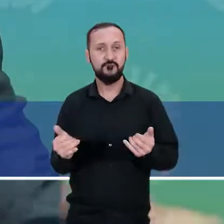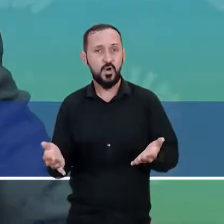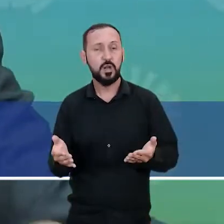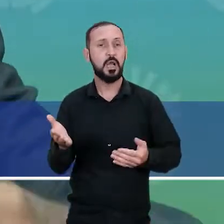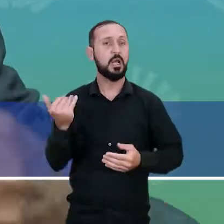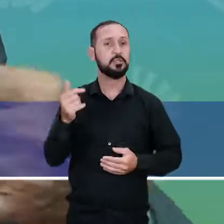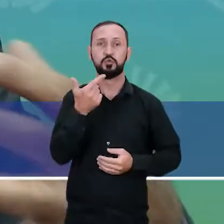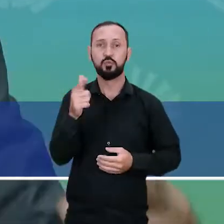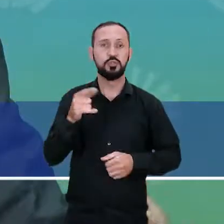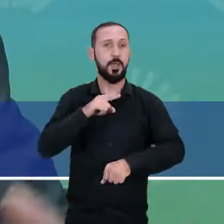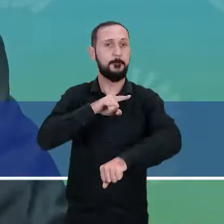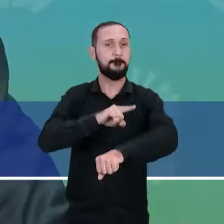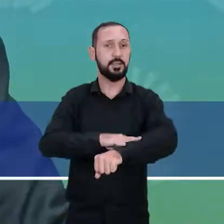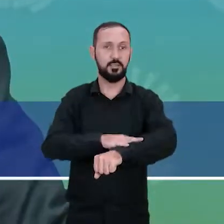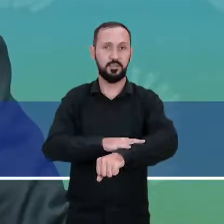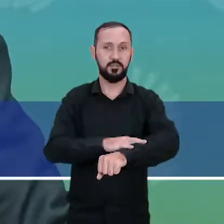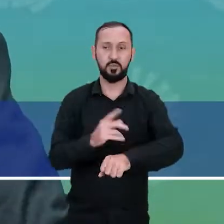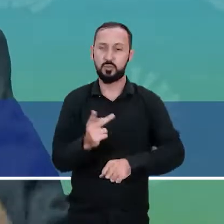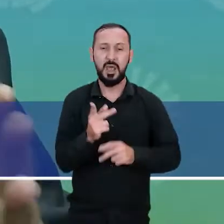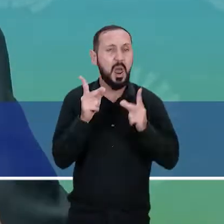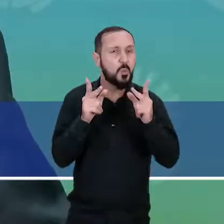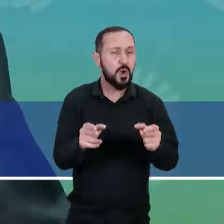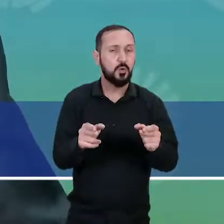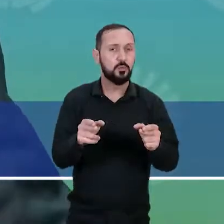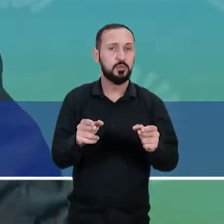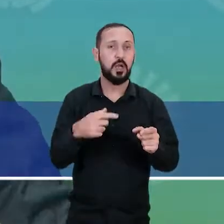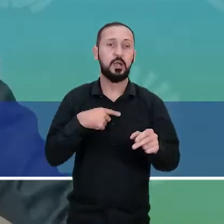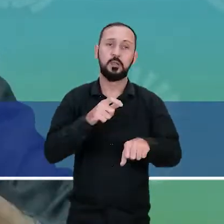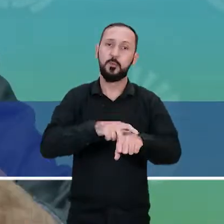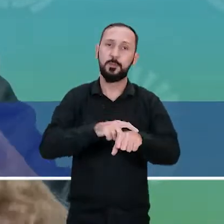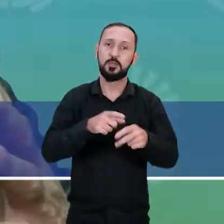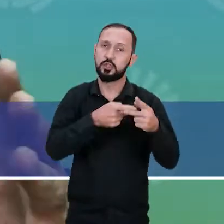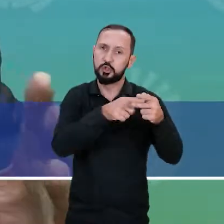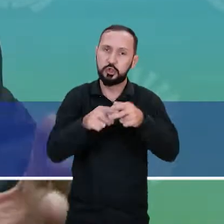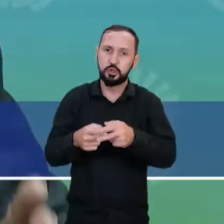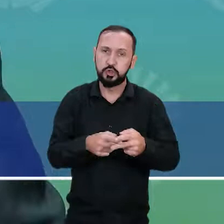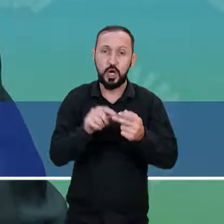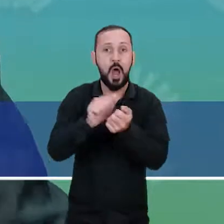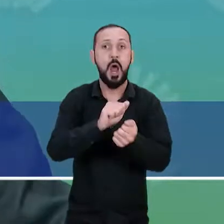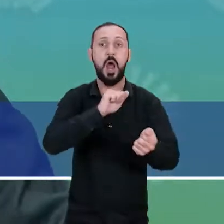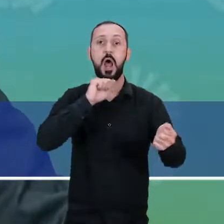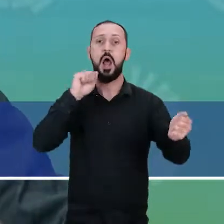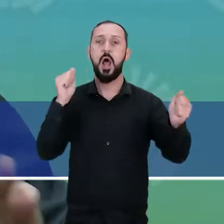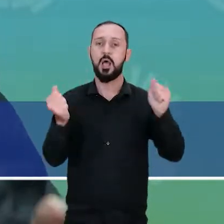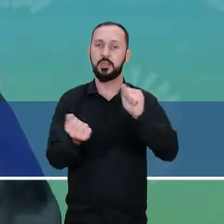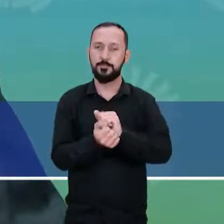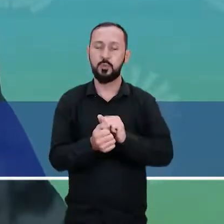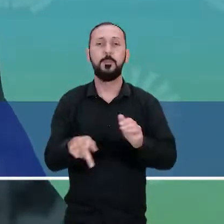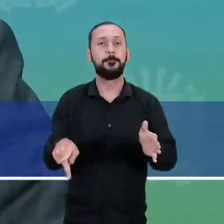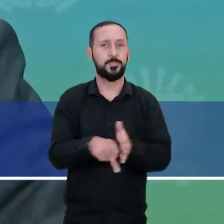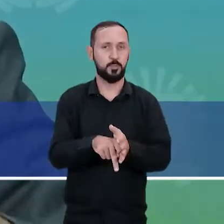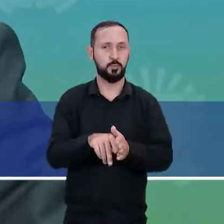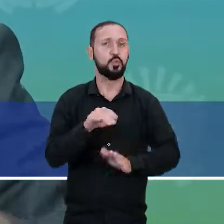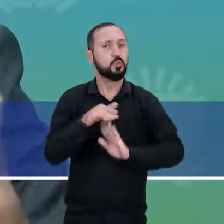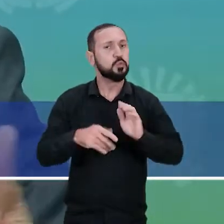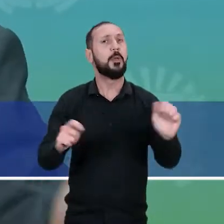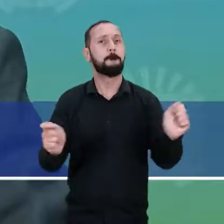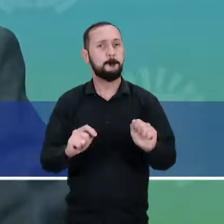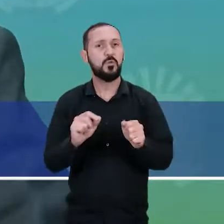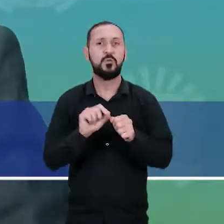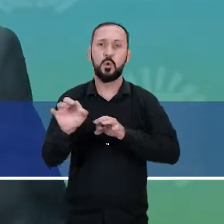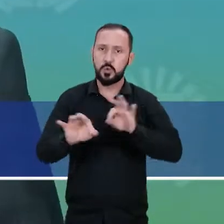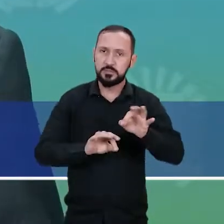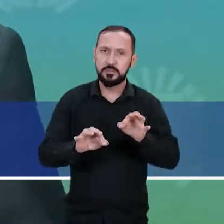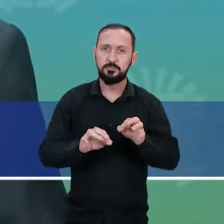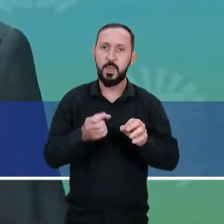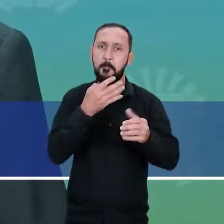Aqui no Sagão não existia os banheiros, eram todos os dois iguais. Na reforma desmanchamos e adaptamos um. Nós estamos fazendo tudo aquilo